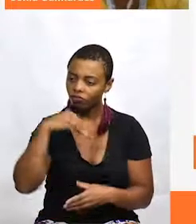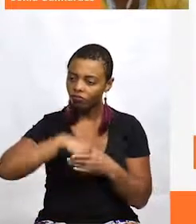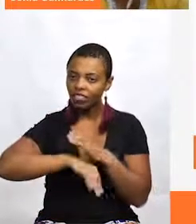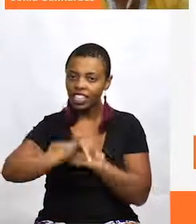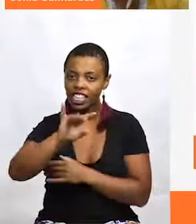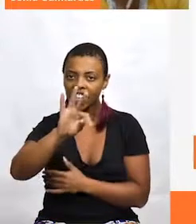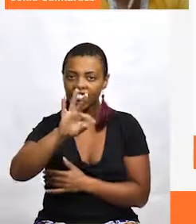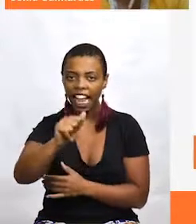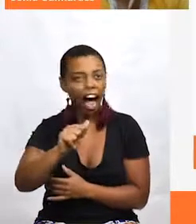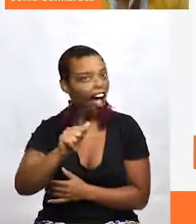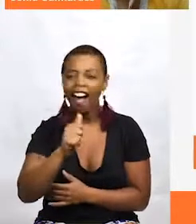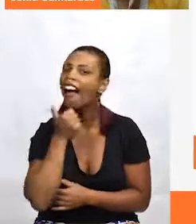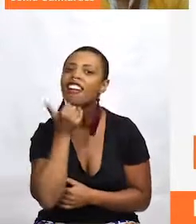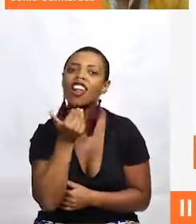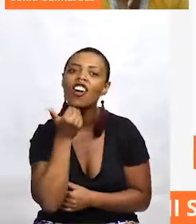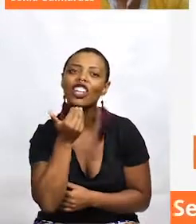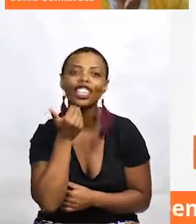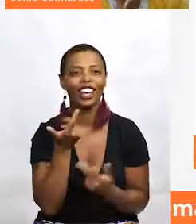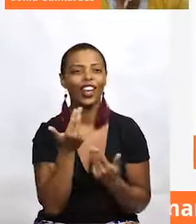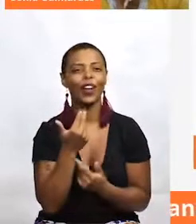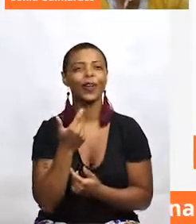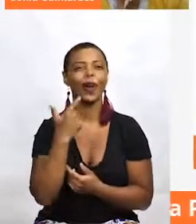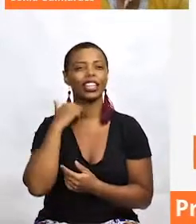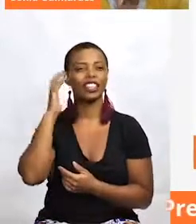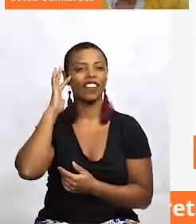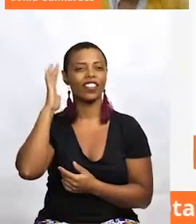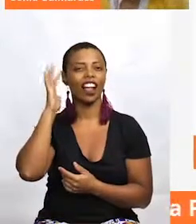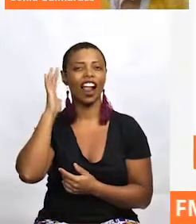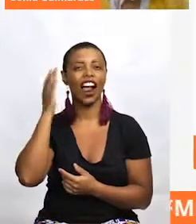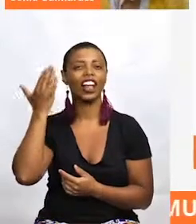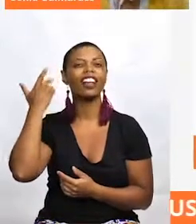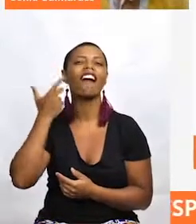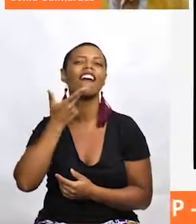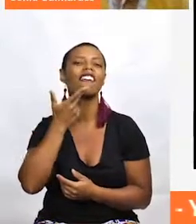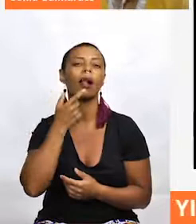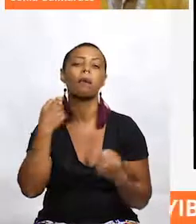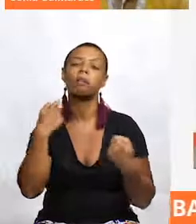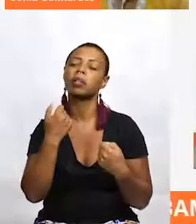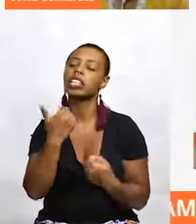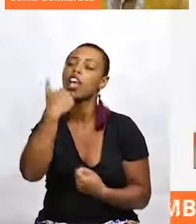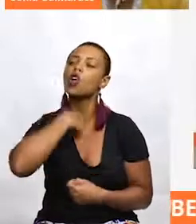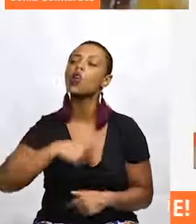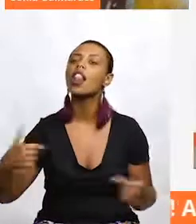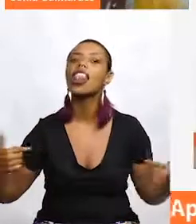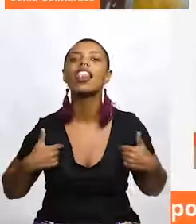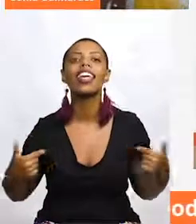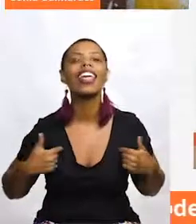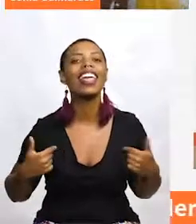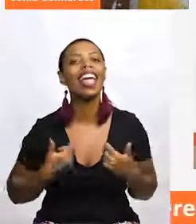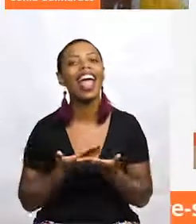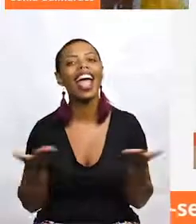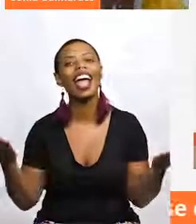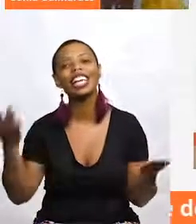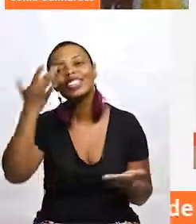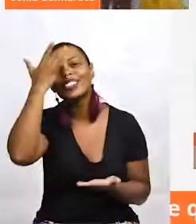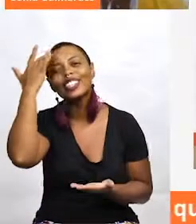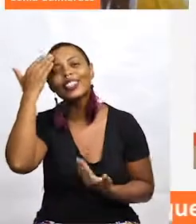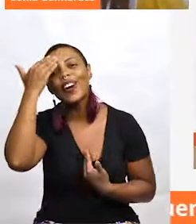adianta, não, como diria um grande filósofo, eles têm que me engolir. É isso aí, pessoal, muito obrigada.